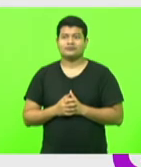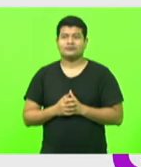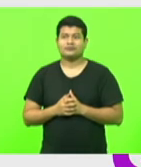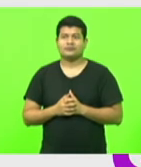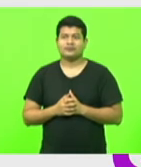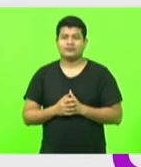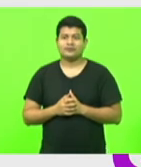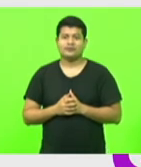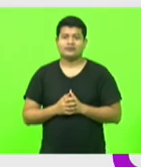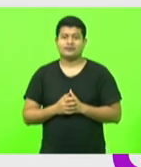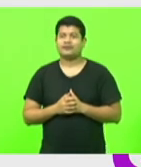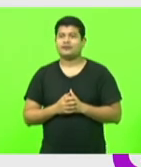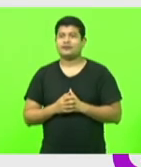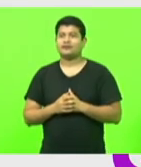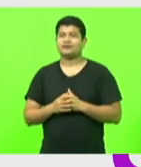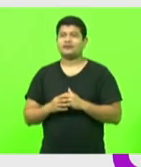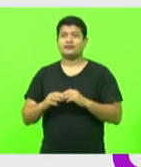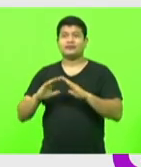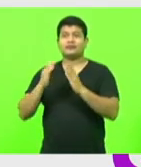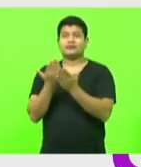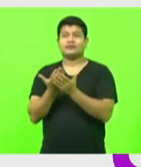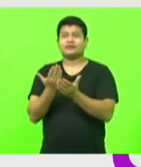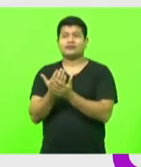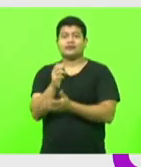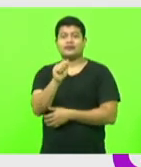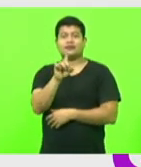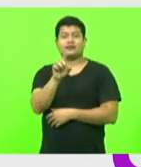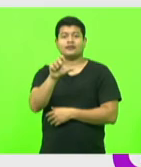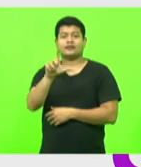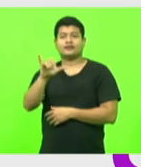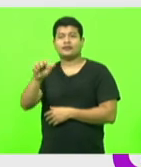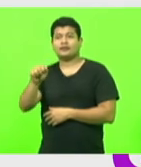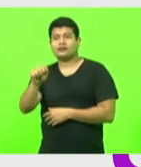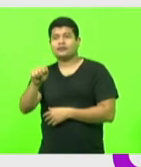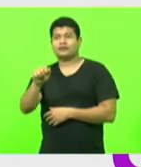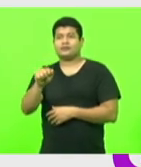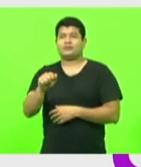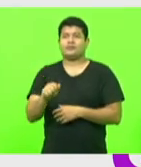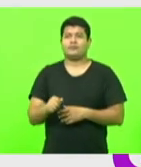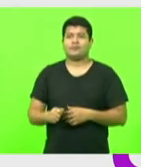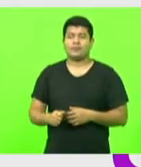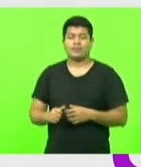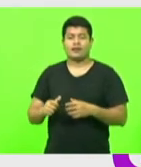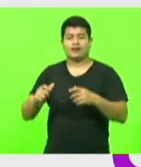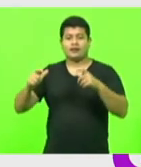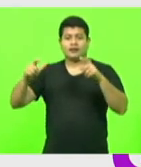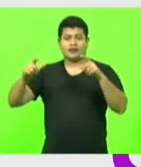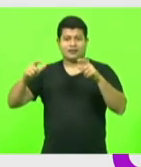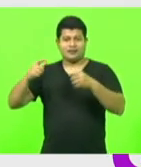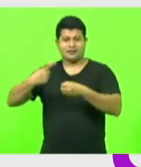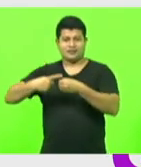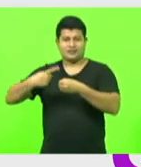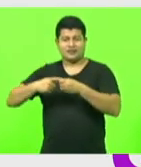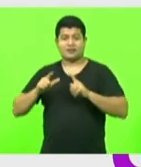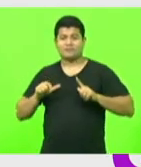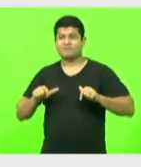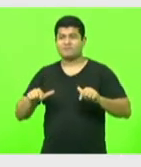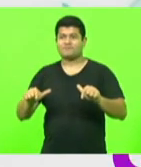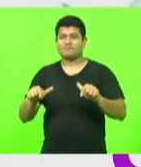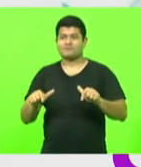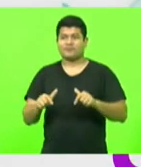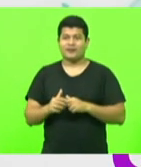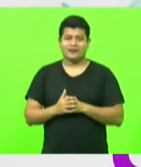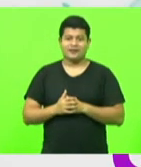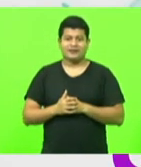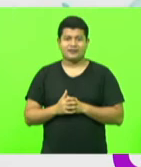É a escola básica e profissionalizante, ou profissional, professora Adélia Cabral Varejão Laguna.